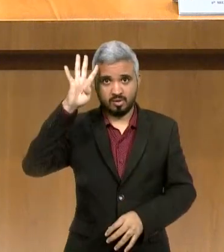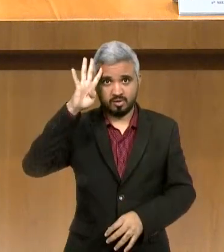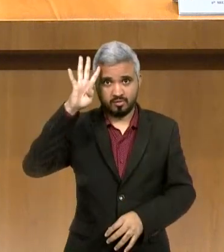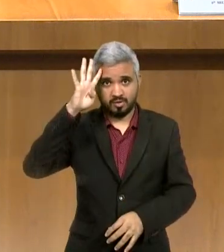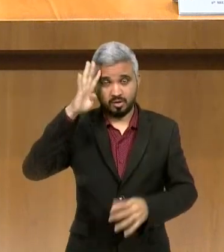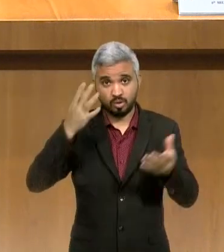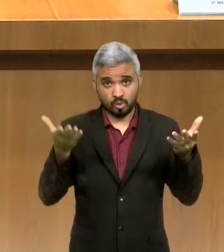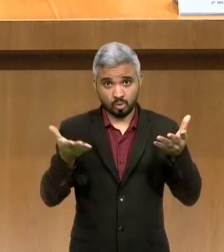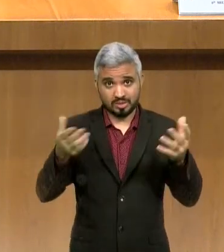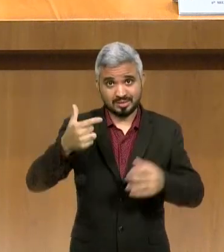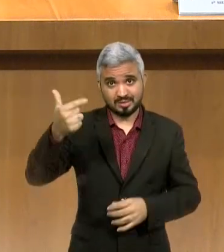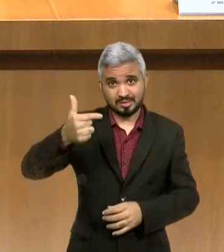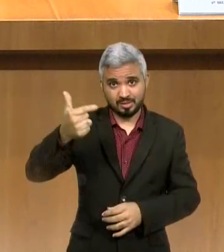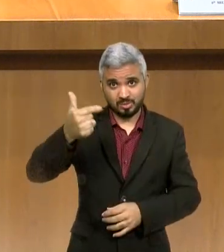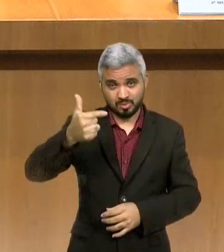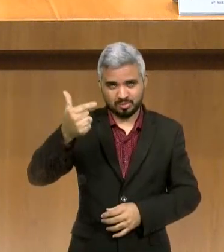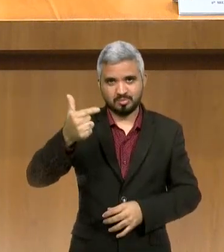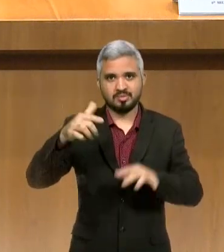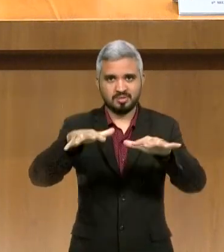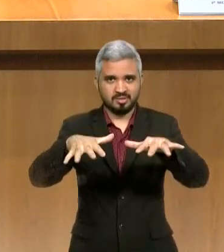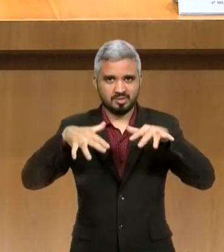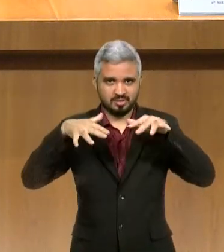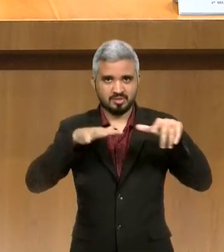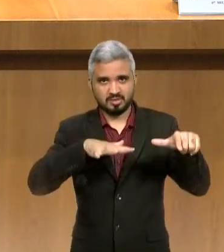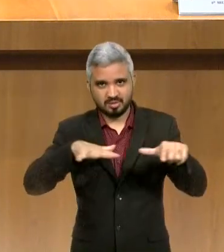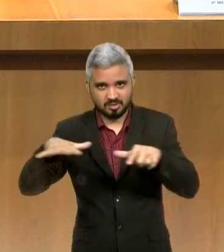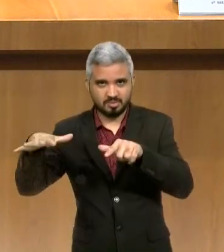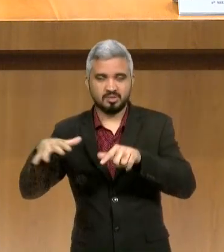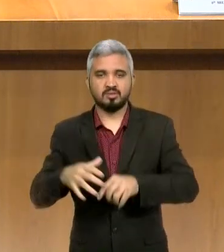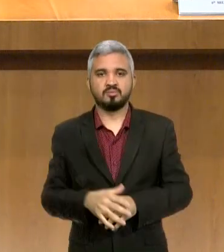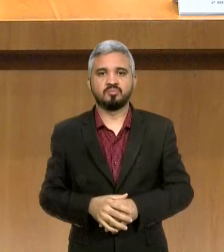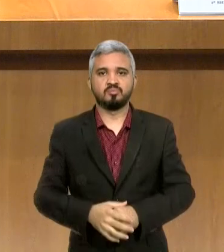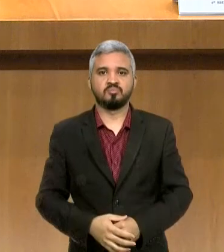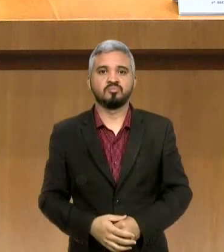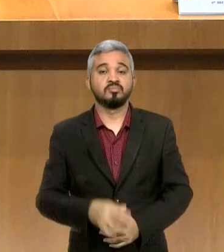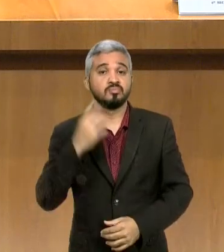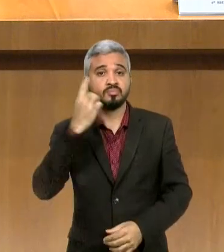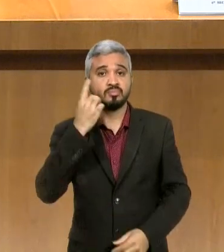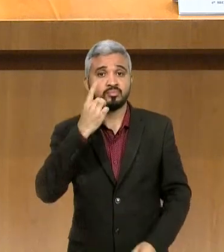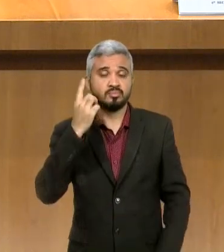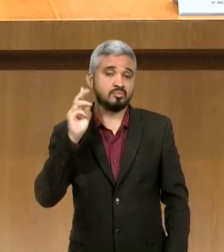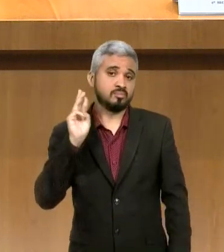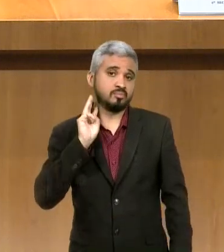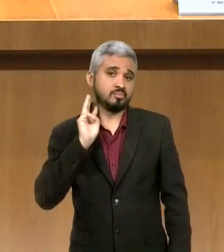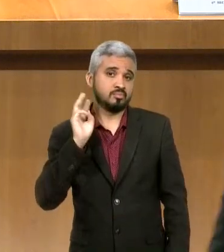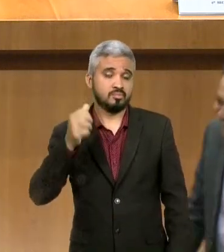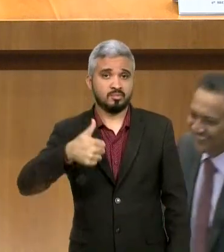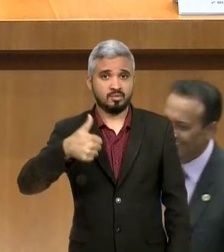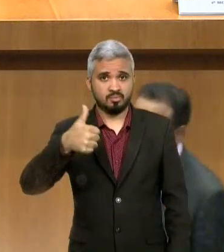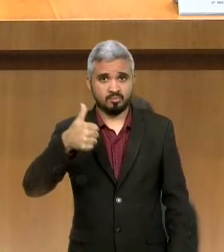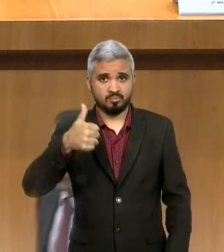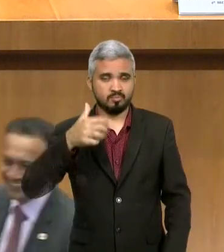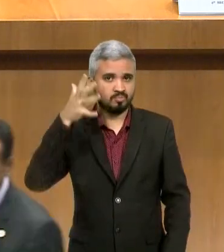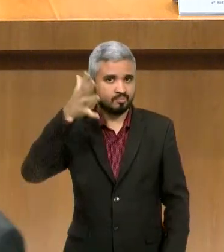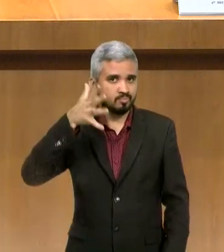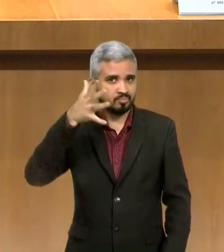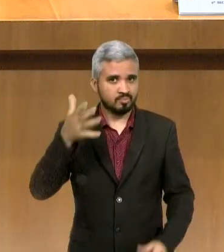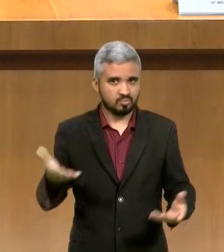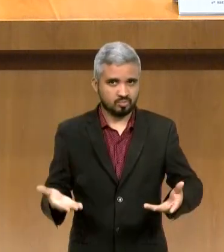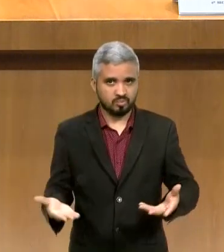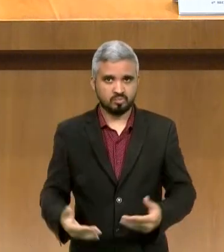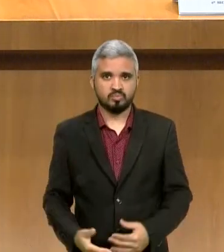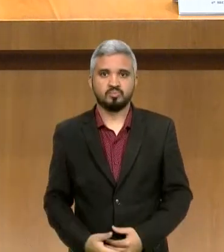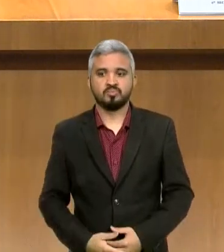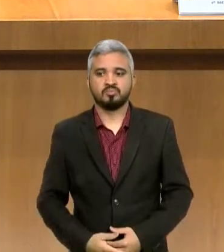semana, abrindo aí a semana de trabalhos desse segundo semestre aqui na Assembleia Legislativa. O deputado Wellington do Curso será o primeiro a se pronunciar. Senhor presidente, demais membros da